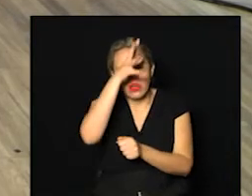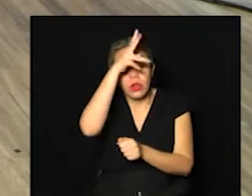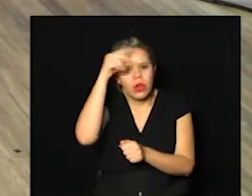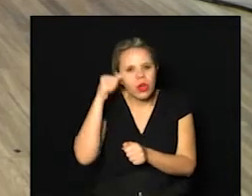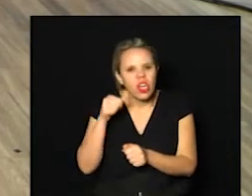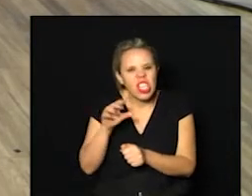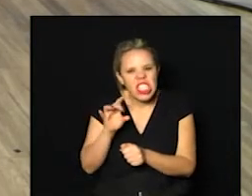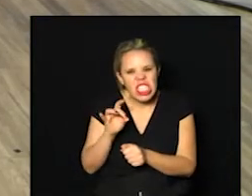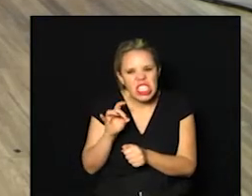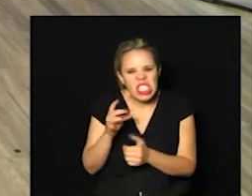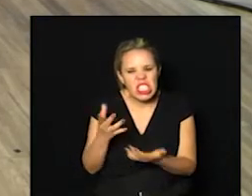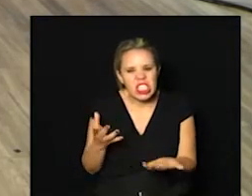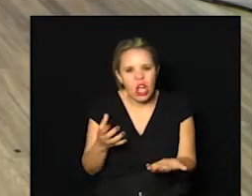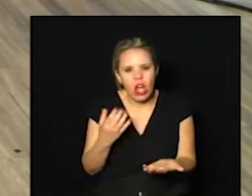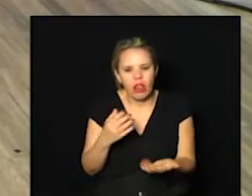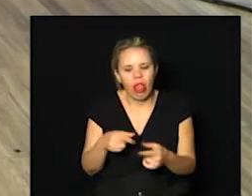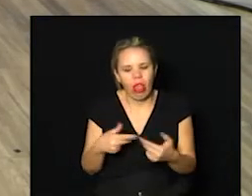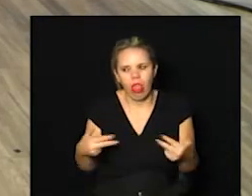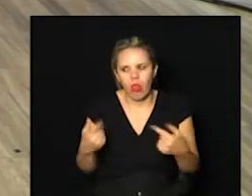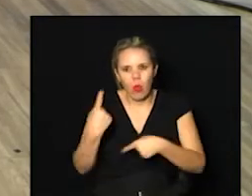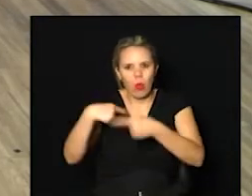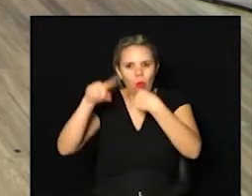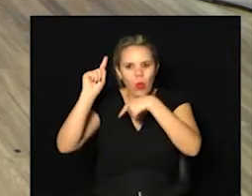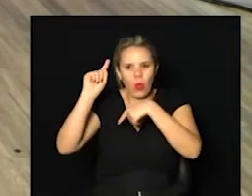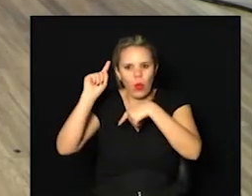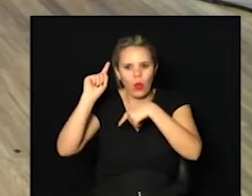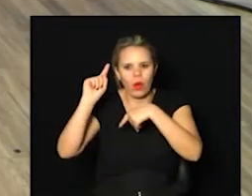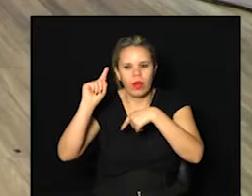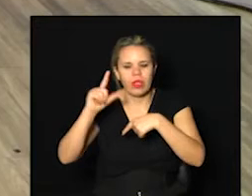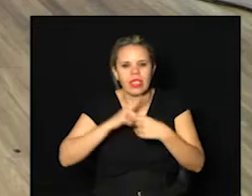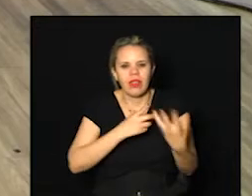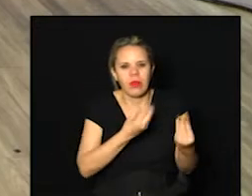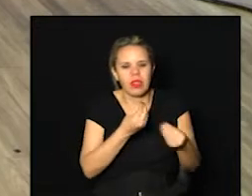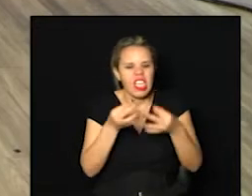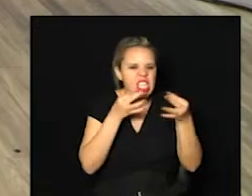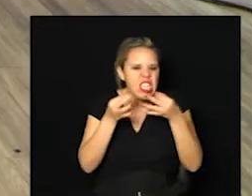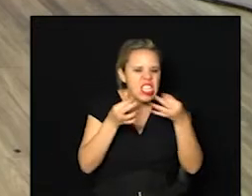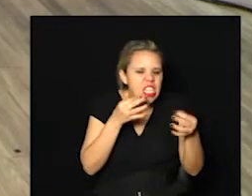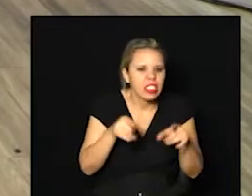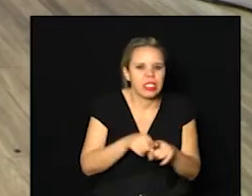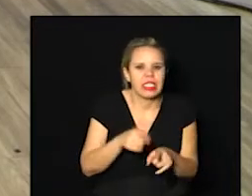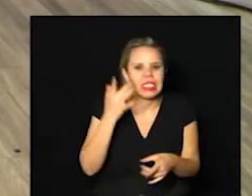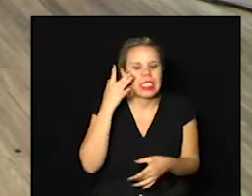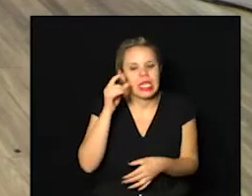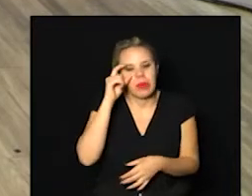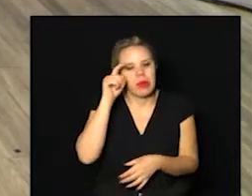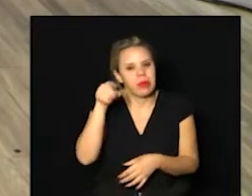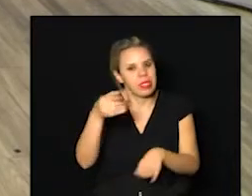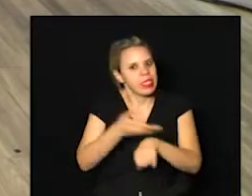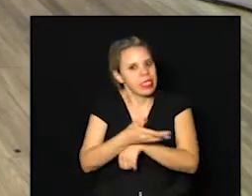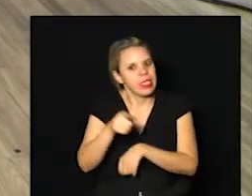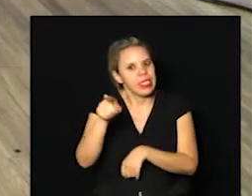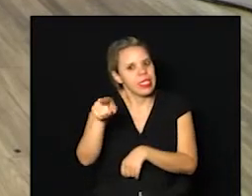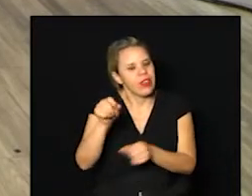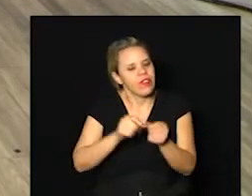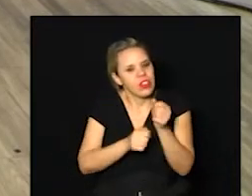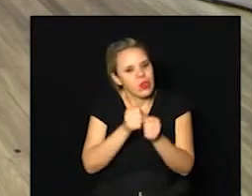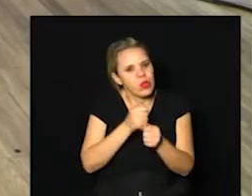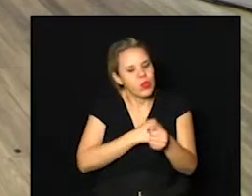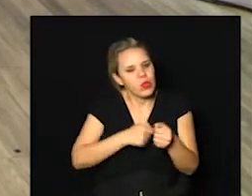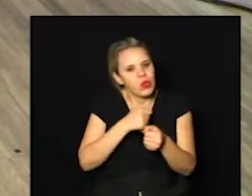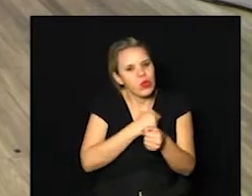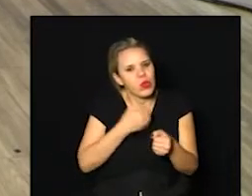cola. E foi o maior sucesso, o maior alvoroço, teve muitas críticas. Eu falei, será que o Michel entrou nessa onda e fez uma receita